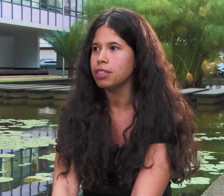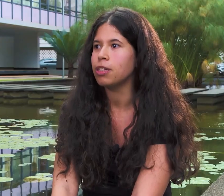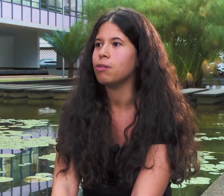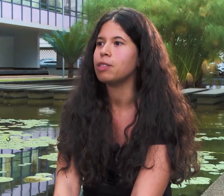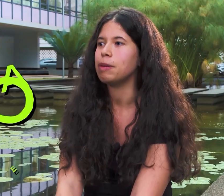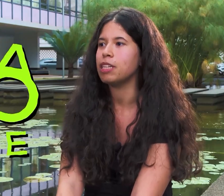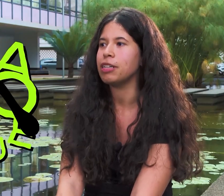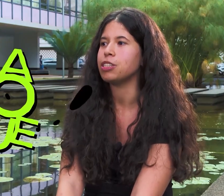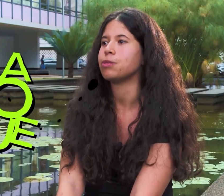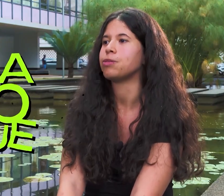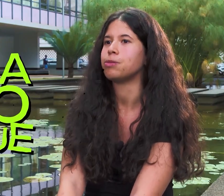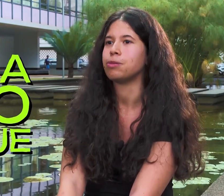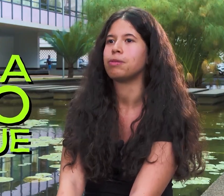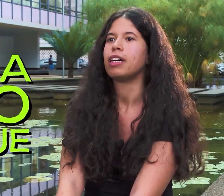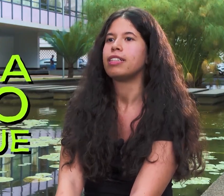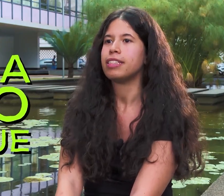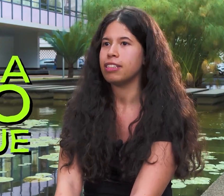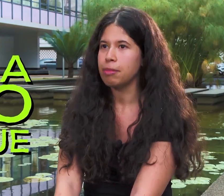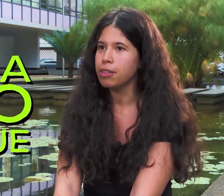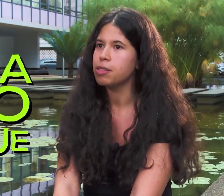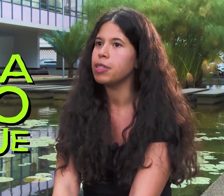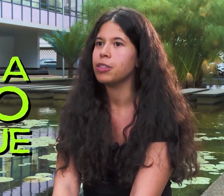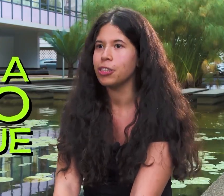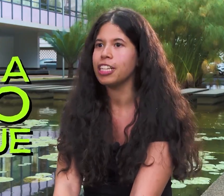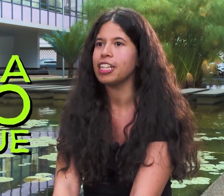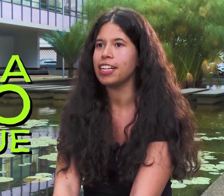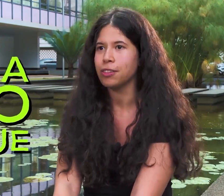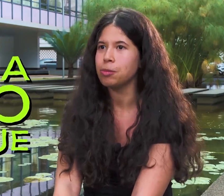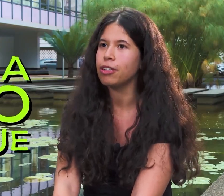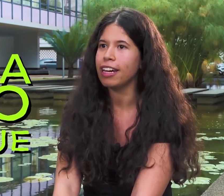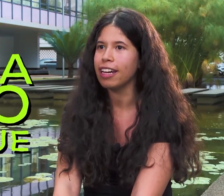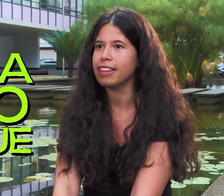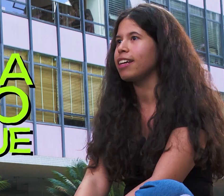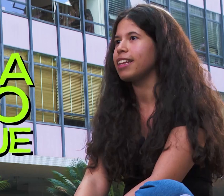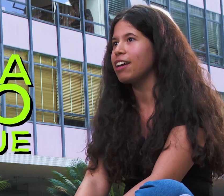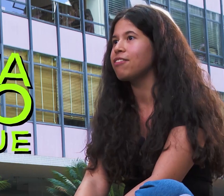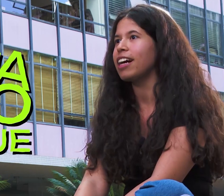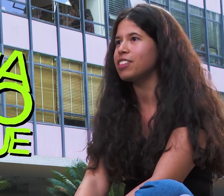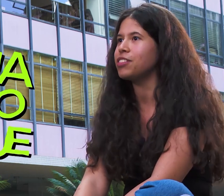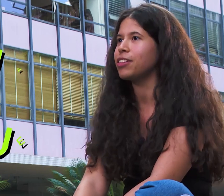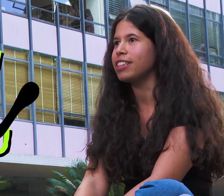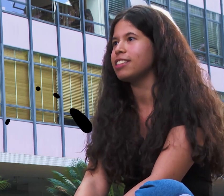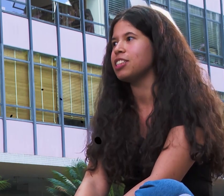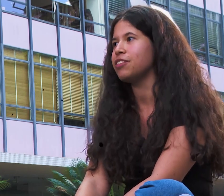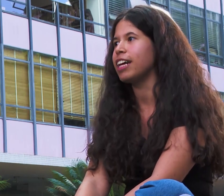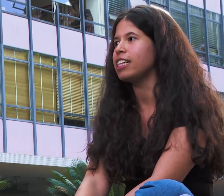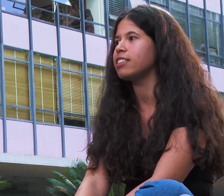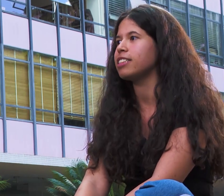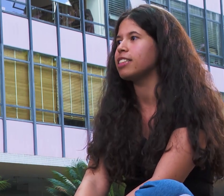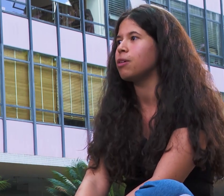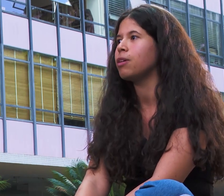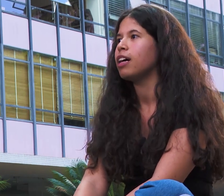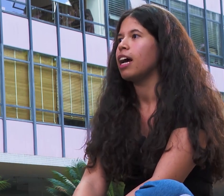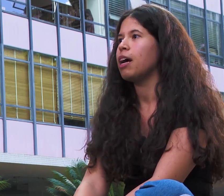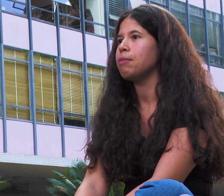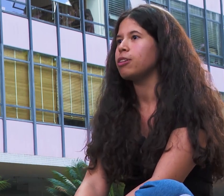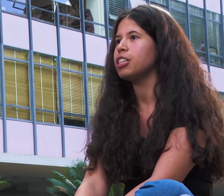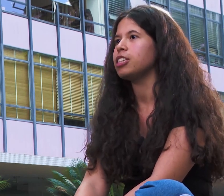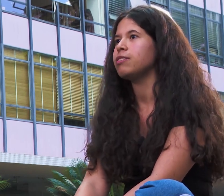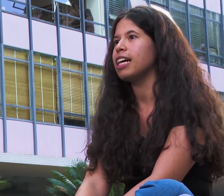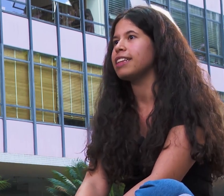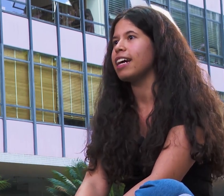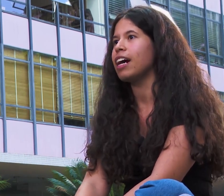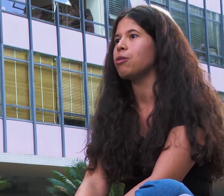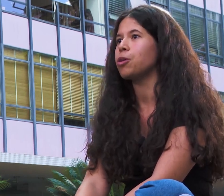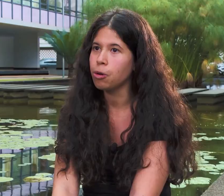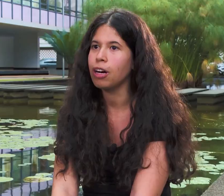seja escutam especialmente com seus amigos e pessoas de outras gerações porque tem várias visões diferentes então é